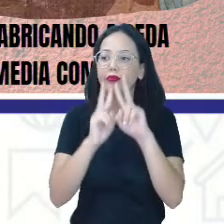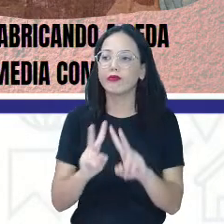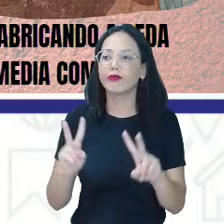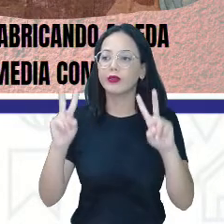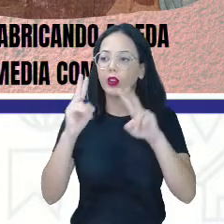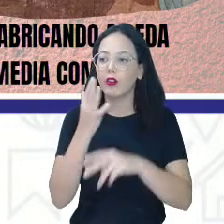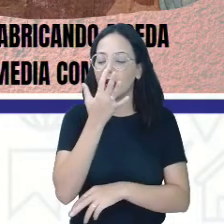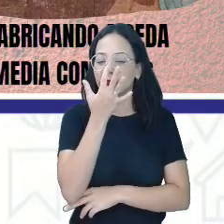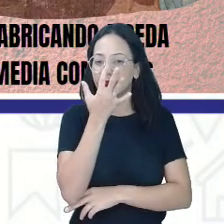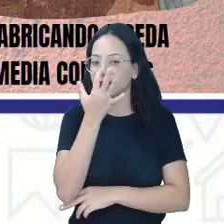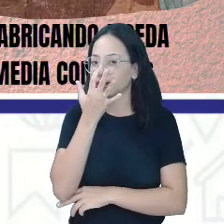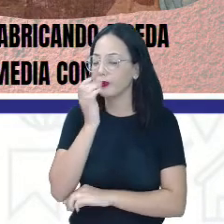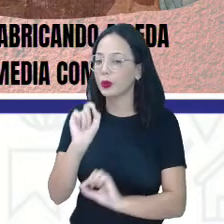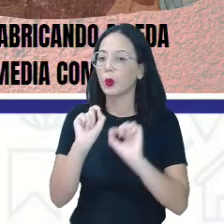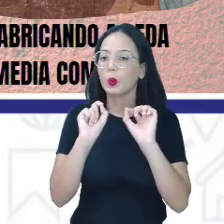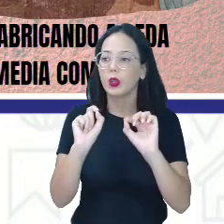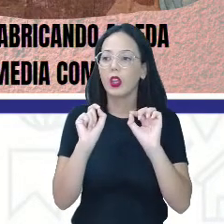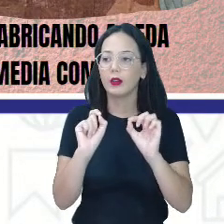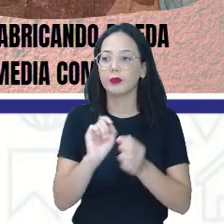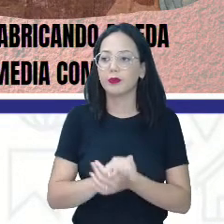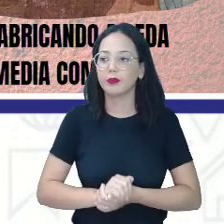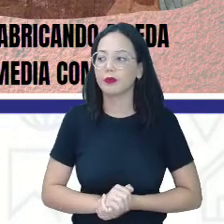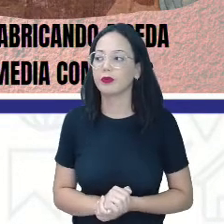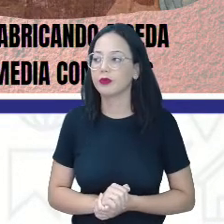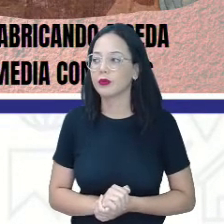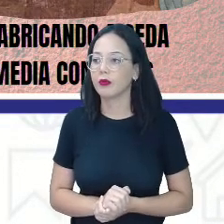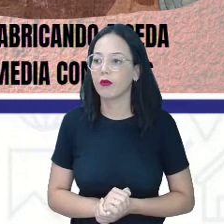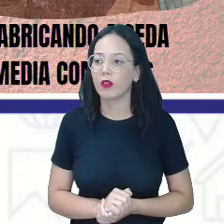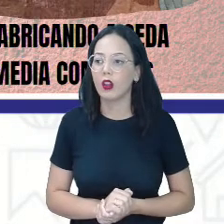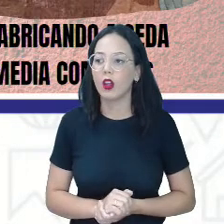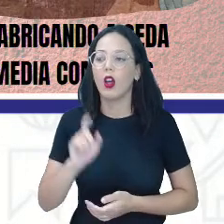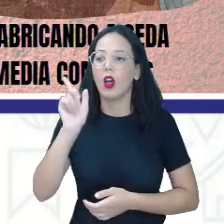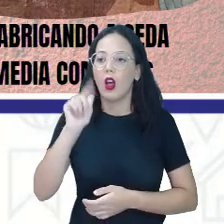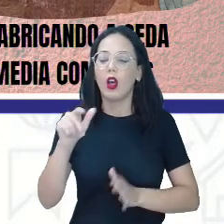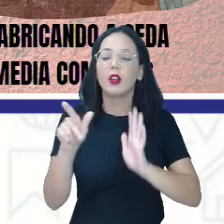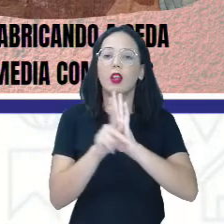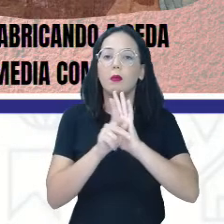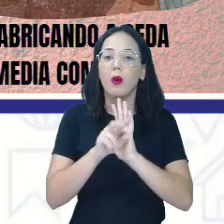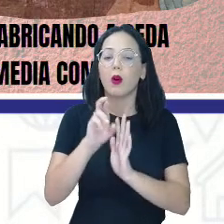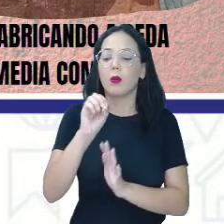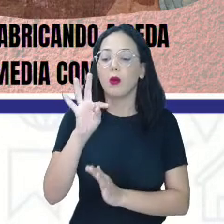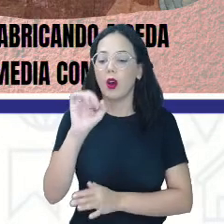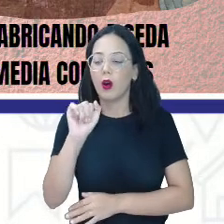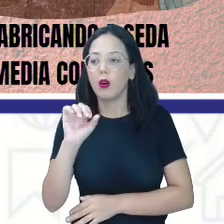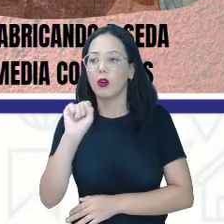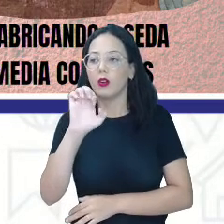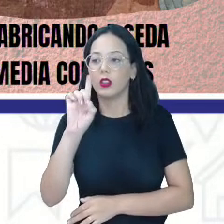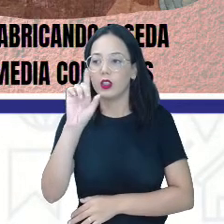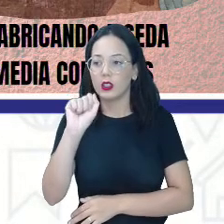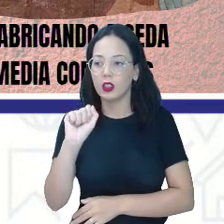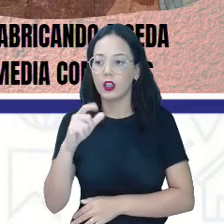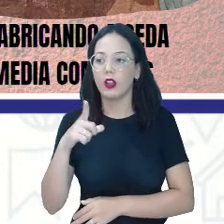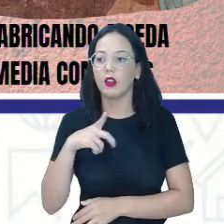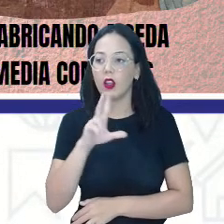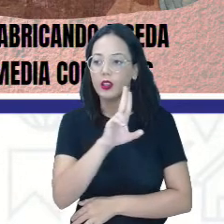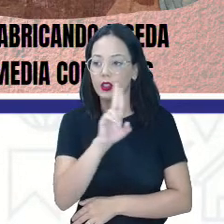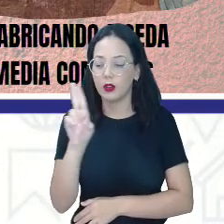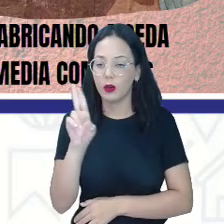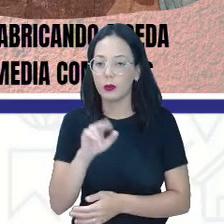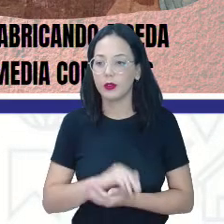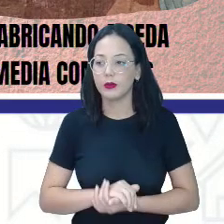é que essa Rota da Seda, ela vai receber esse nome